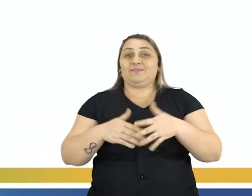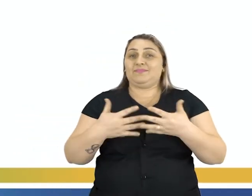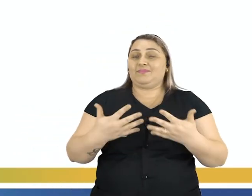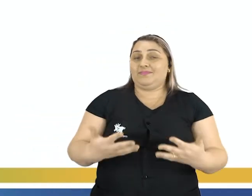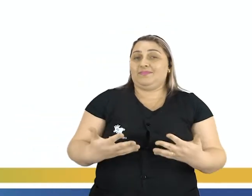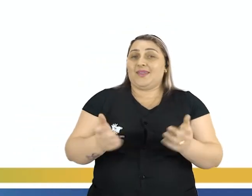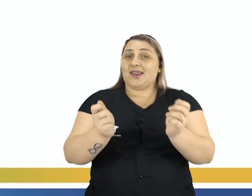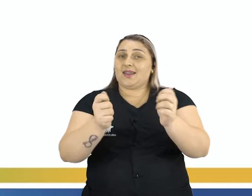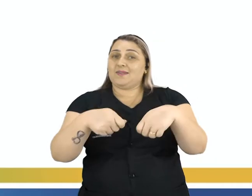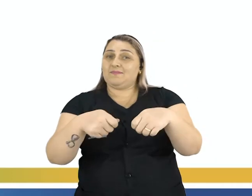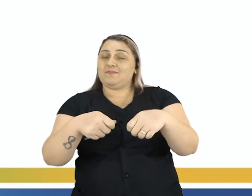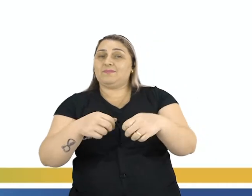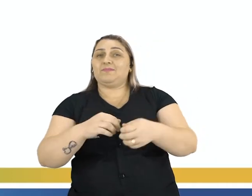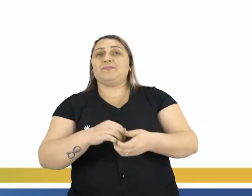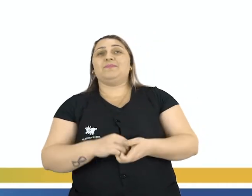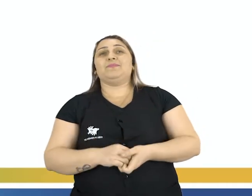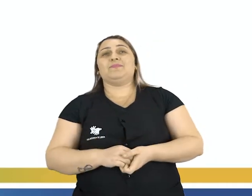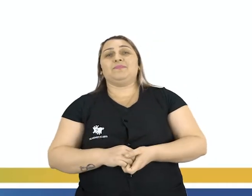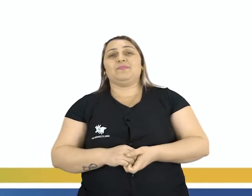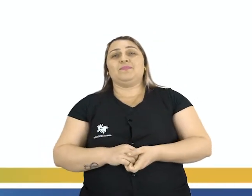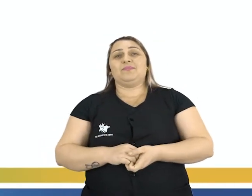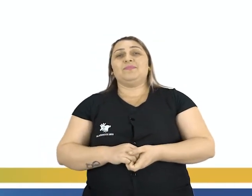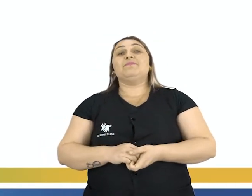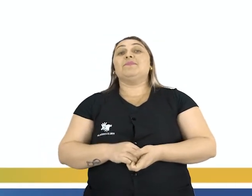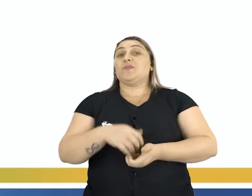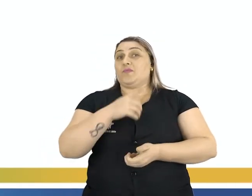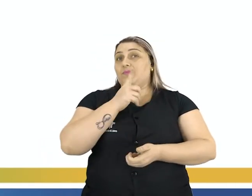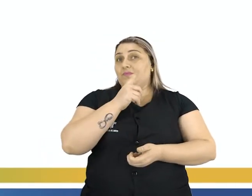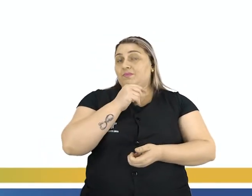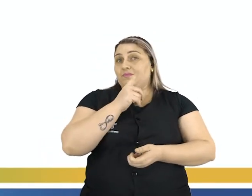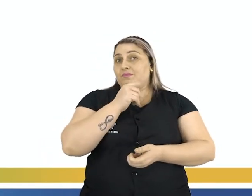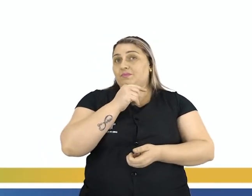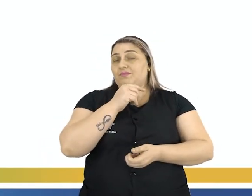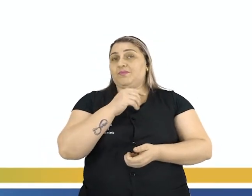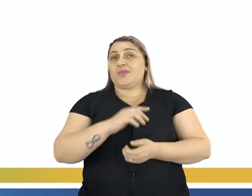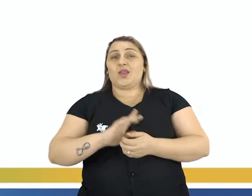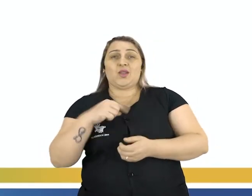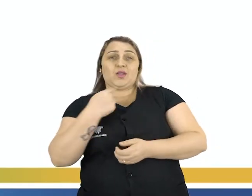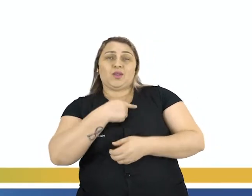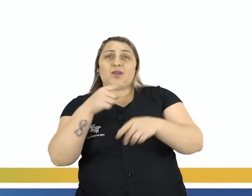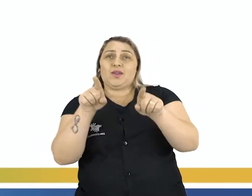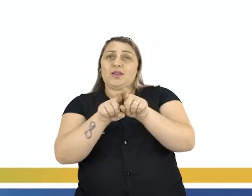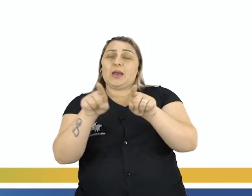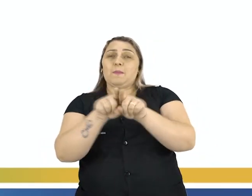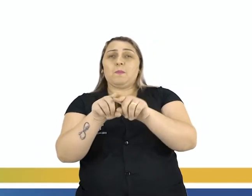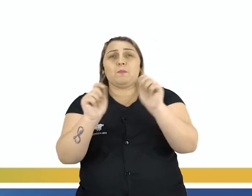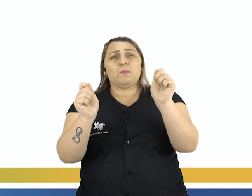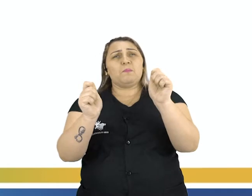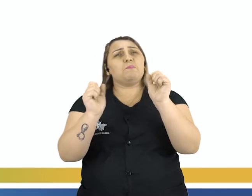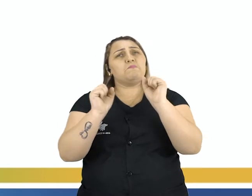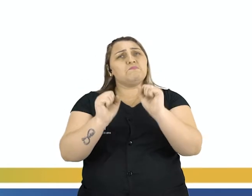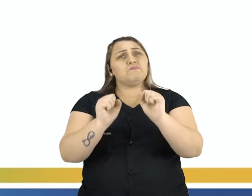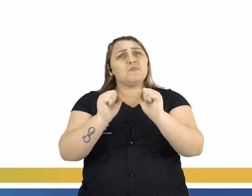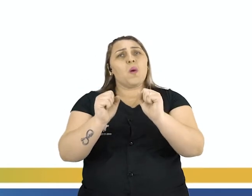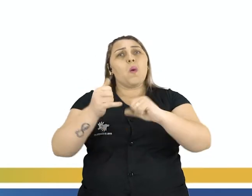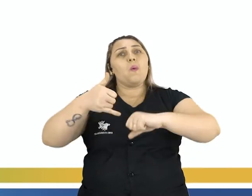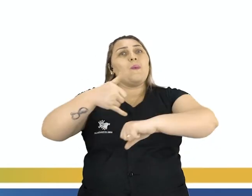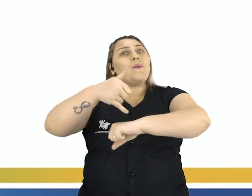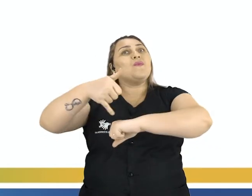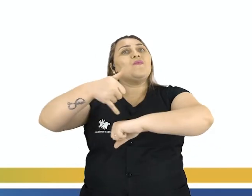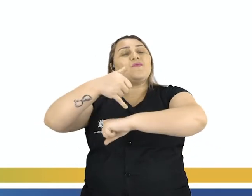dessa capacidade, a capacidade de água. Nós também podemos medir